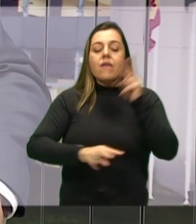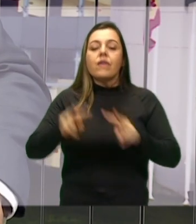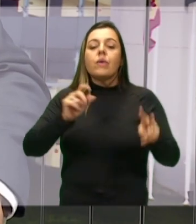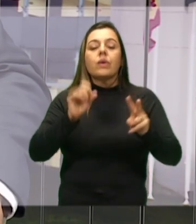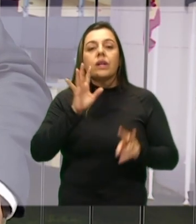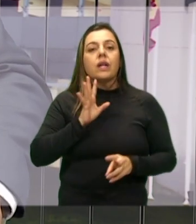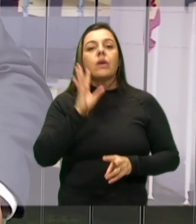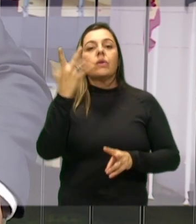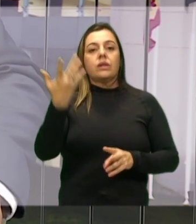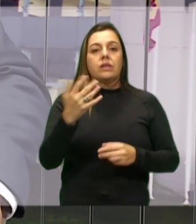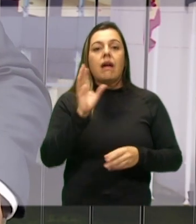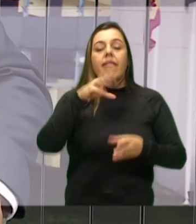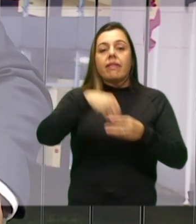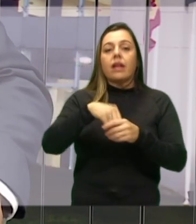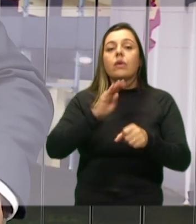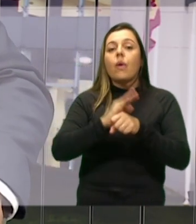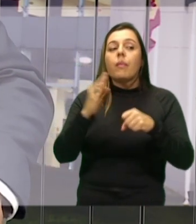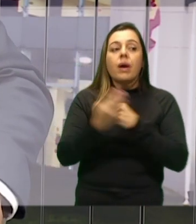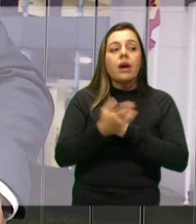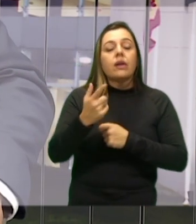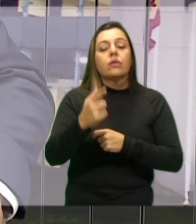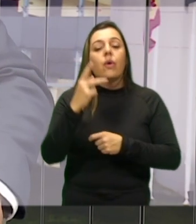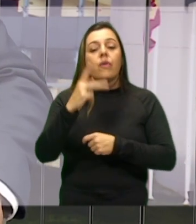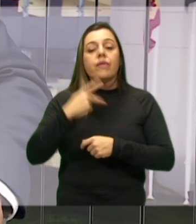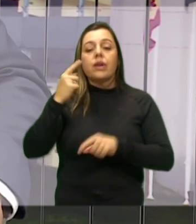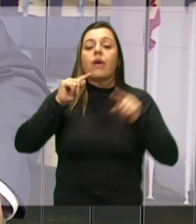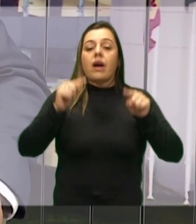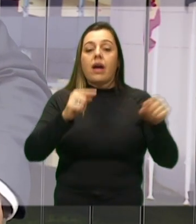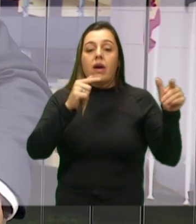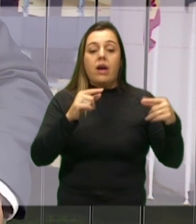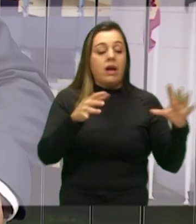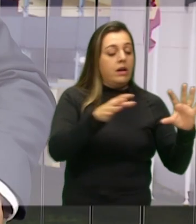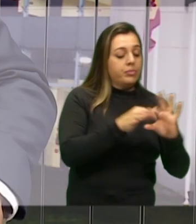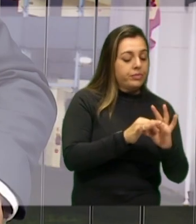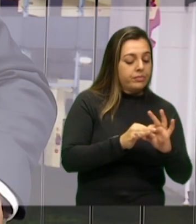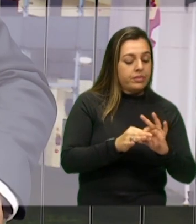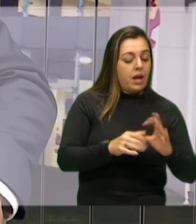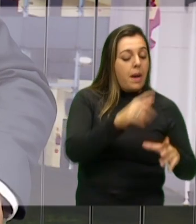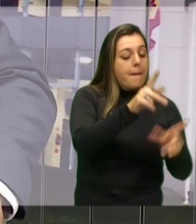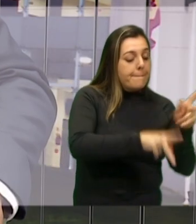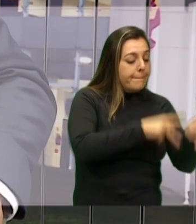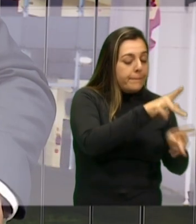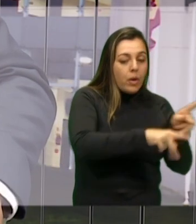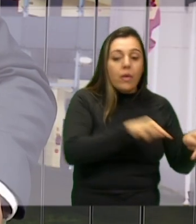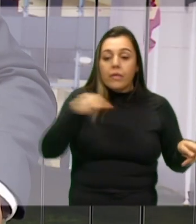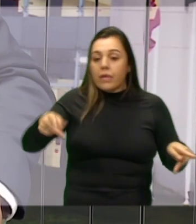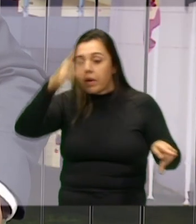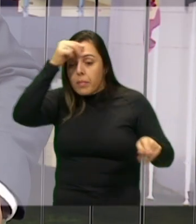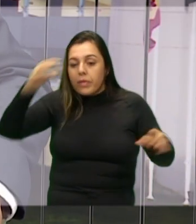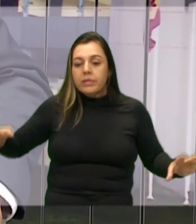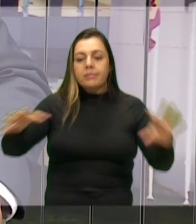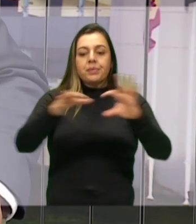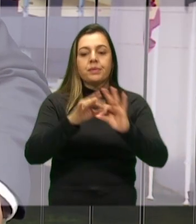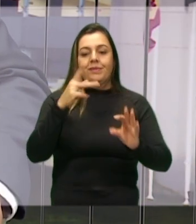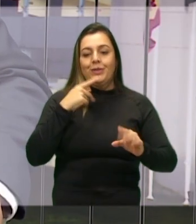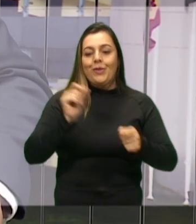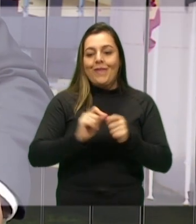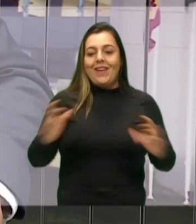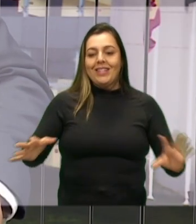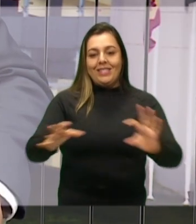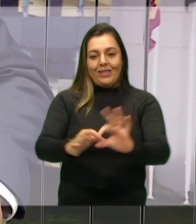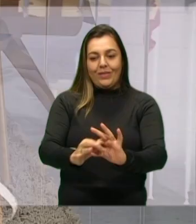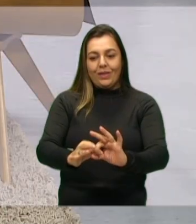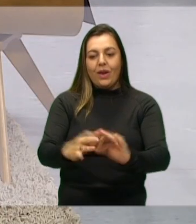que está acontecendo dentro dos bairros. E o vereador é justamente isso. Ele é o canal entre as pessoas e a prefeitura municipal da